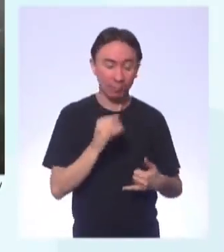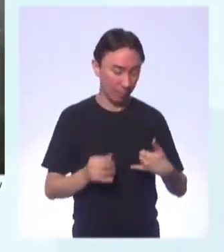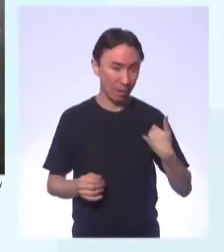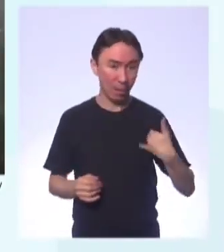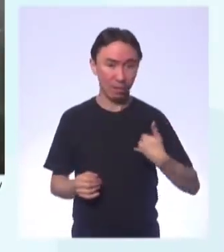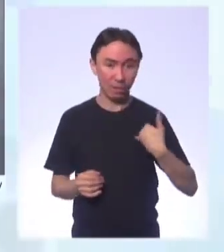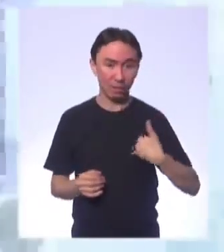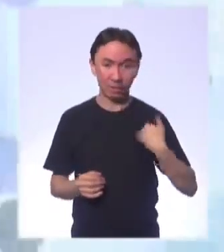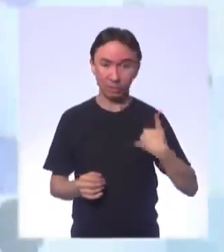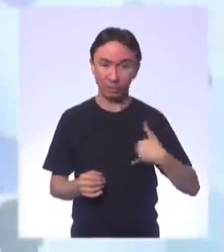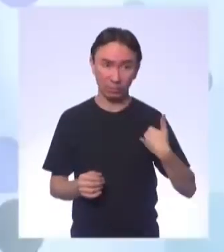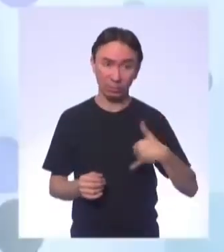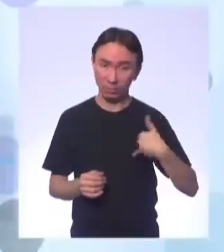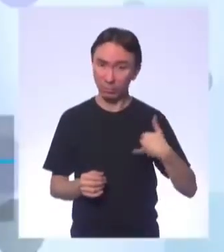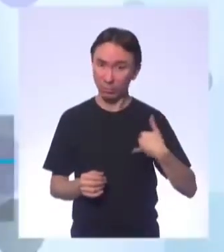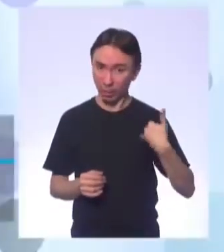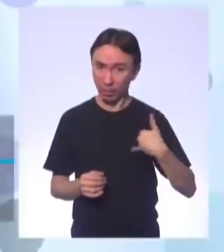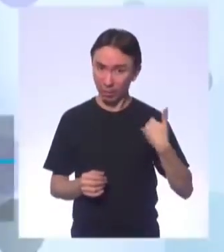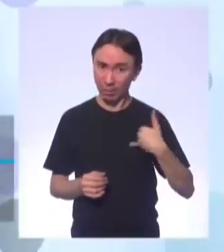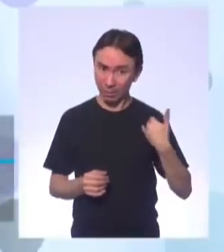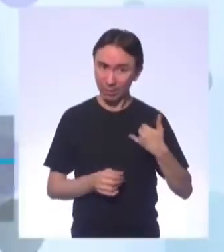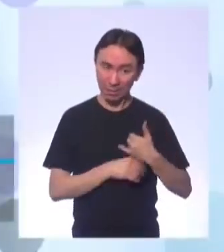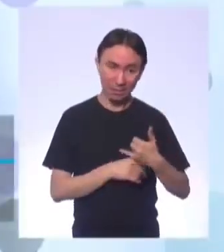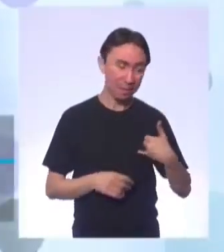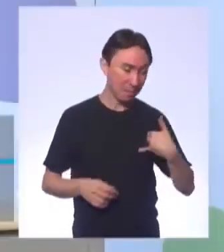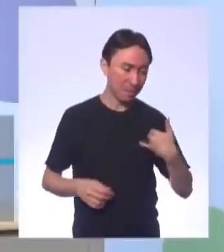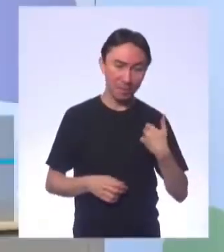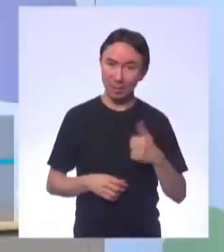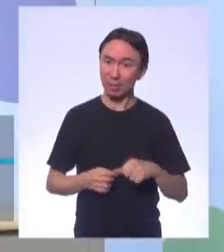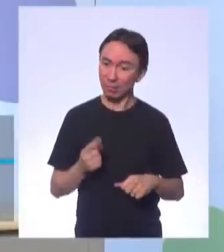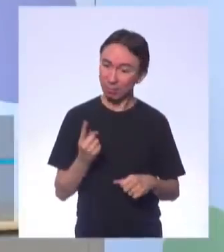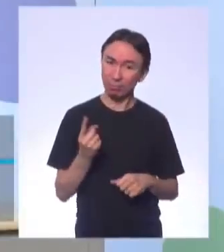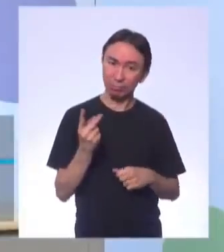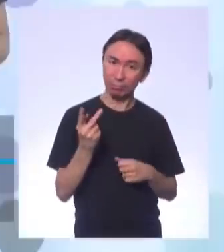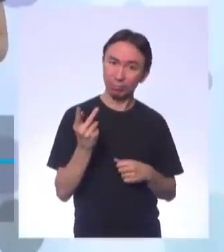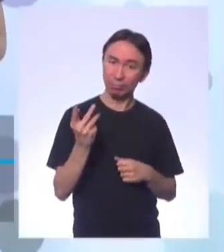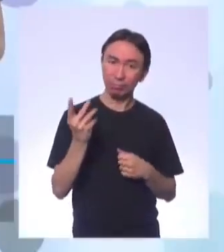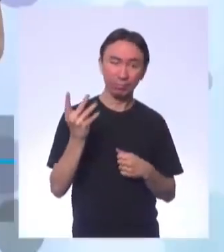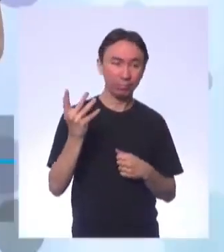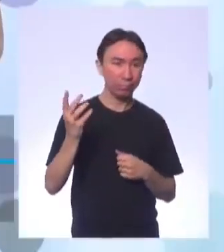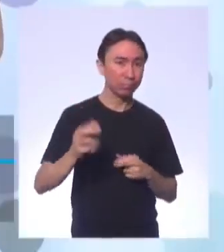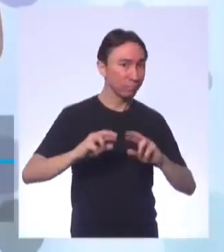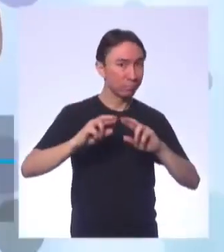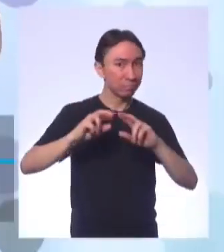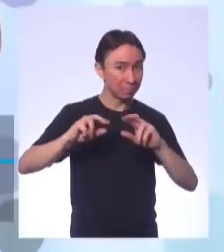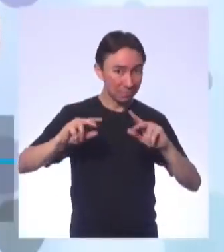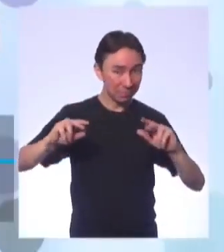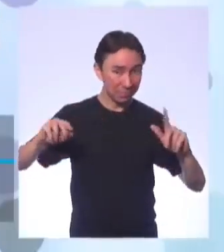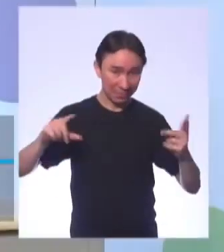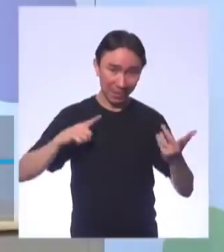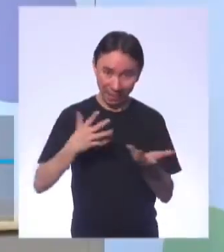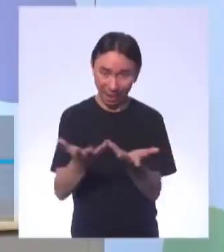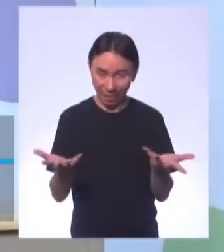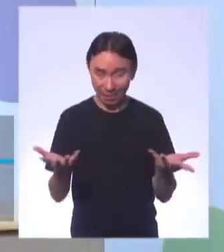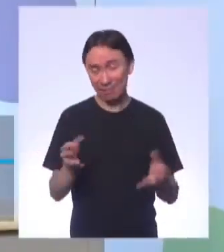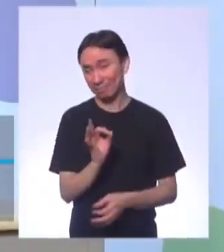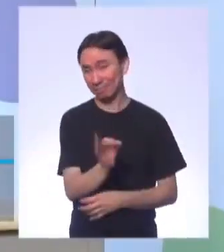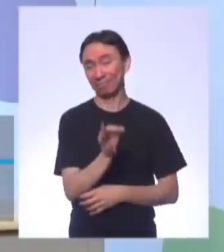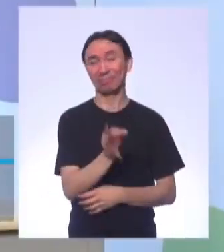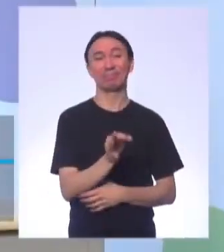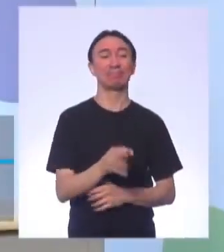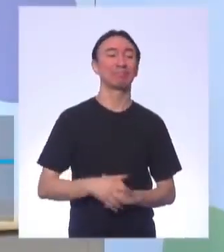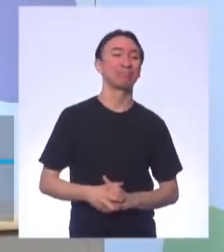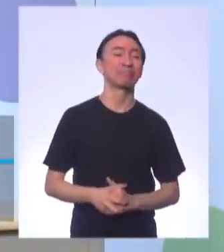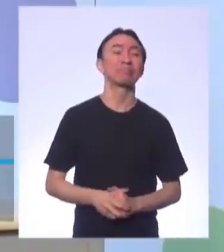A idade de uma pessoa varia conforme os anos não Marinho É verdade ele tem essa variação sempre essa variação a temos